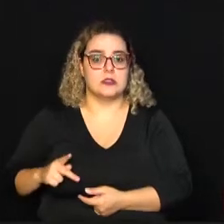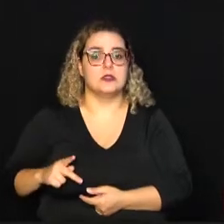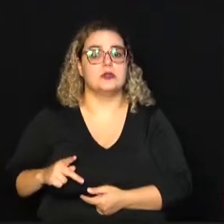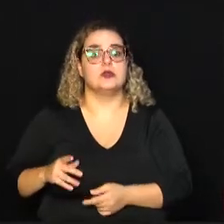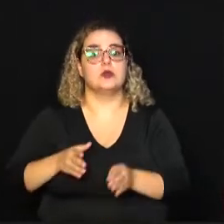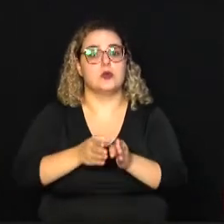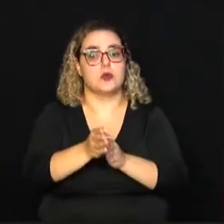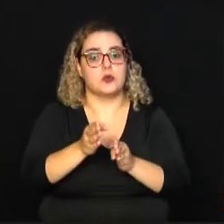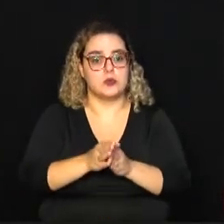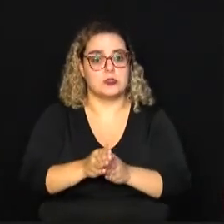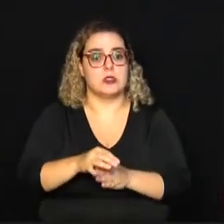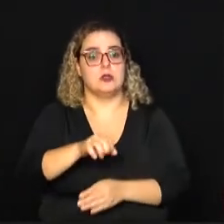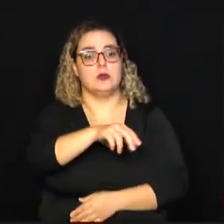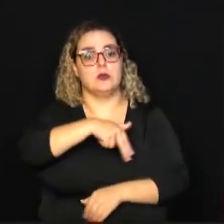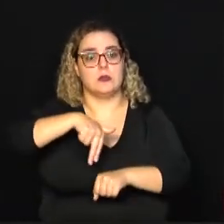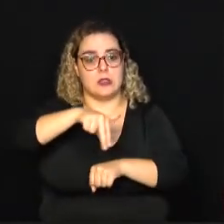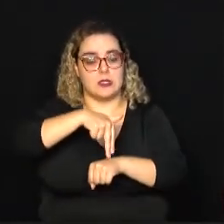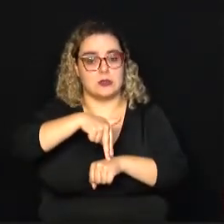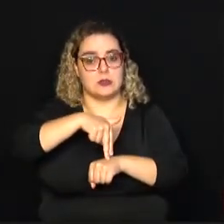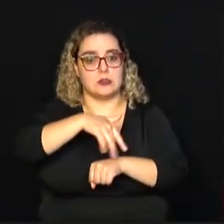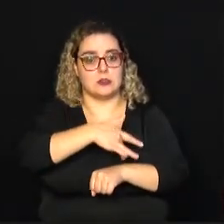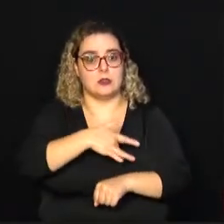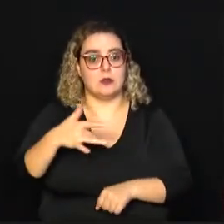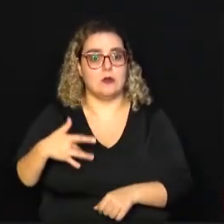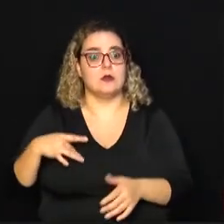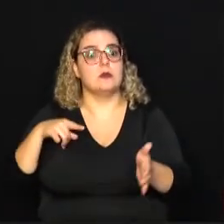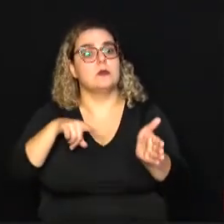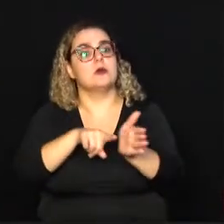assim: bom dia, eu gostaria de fazer questões para o Pedro.